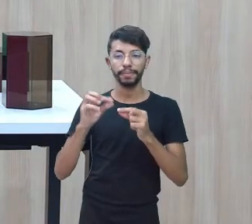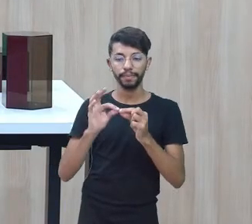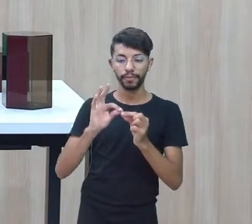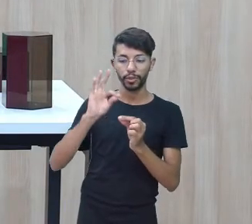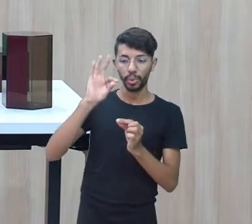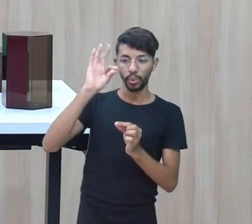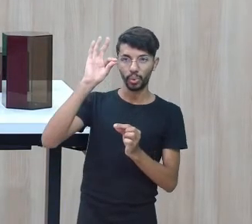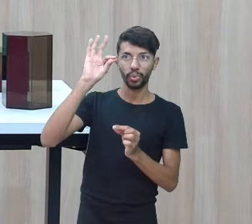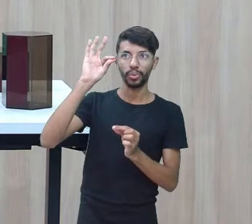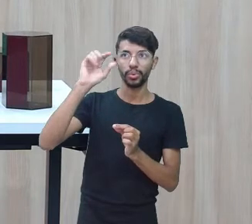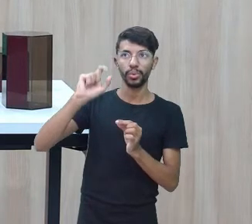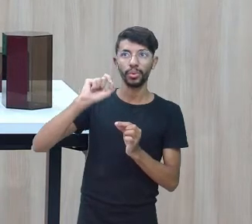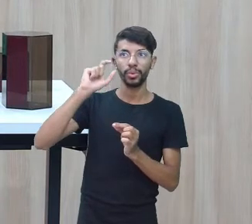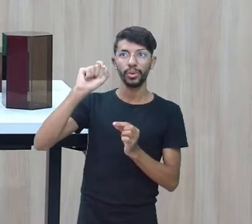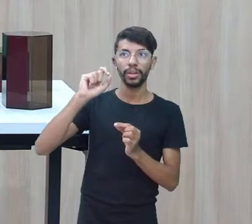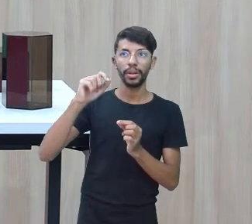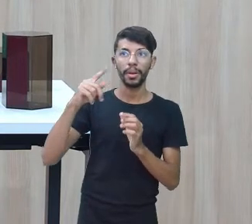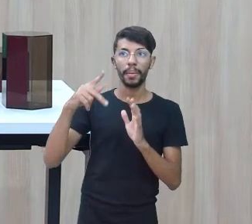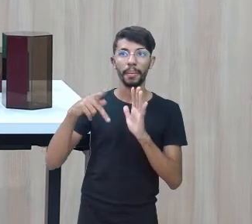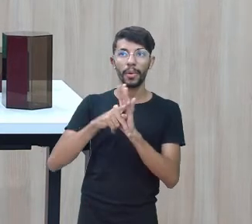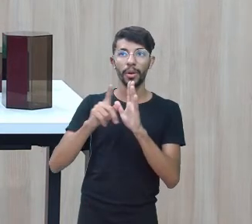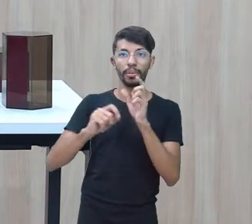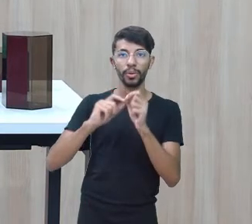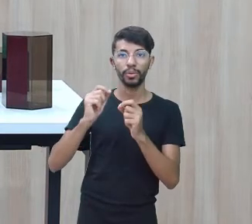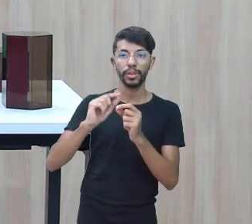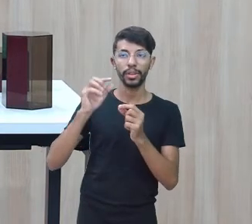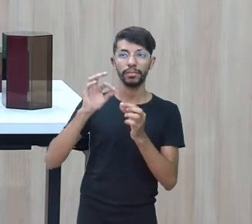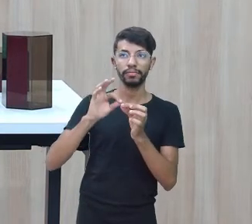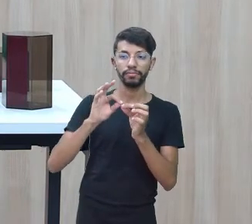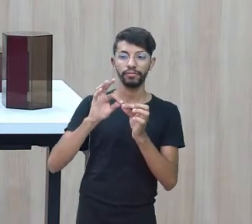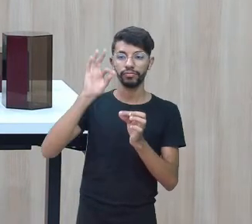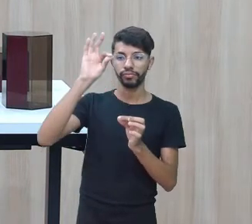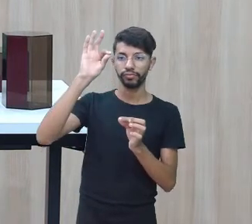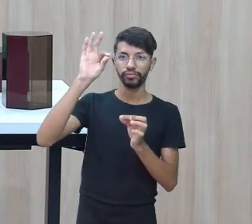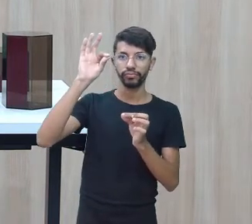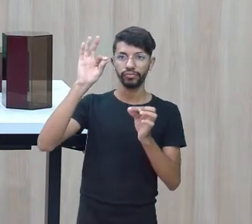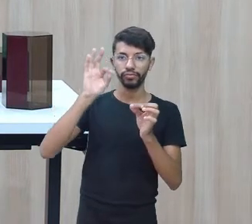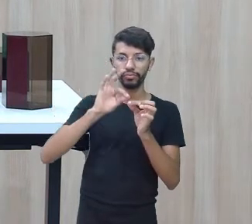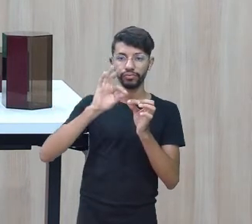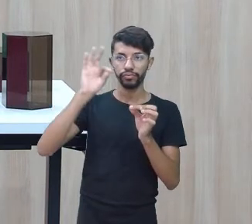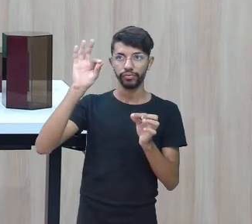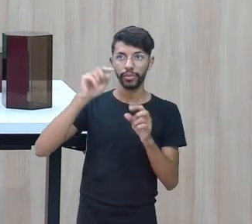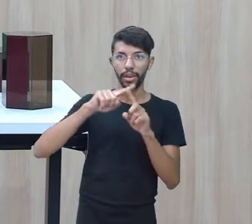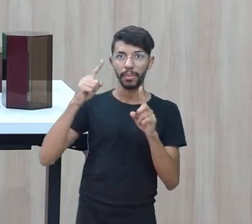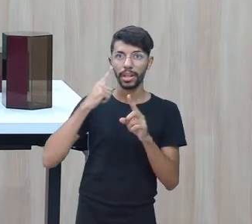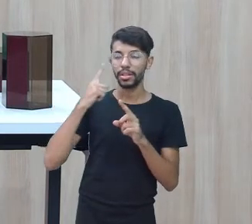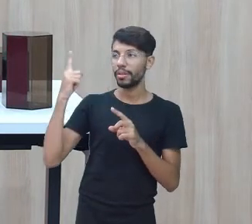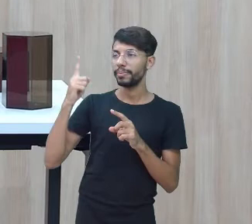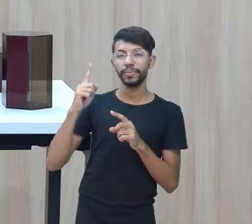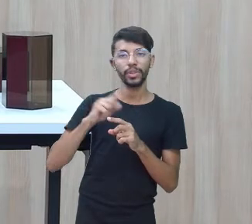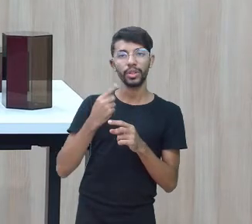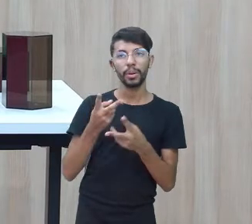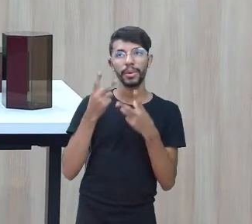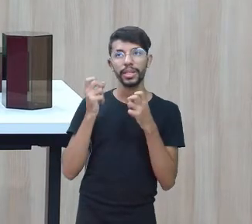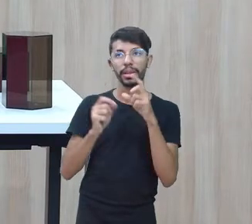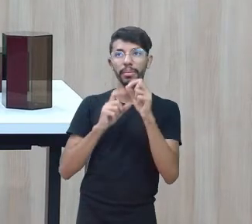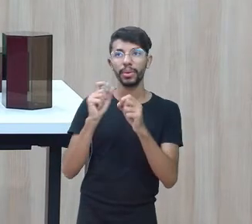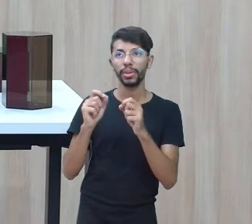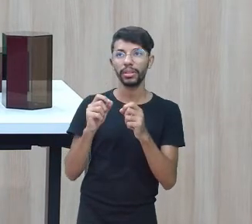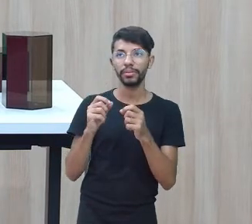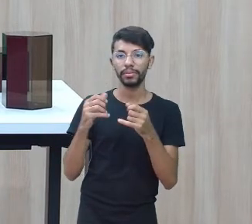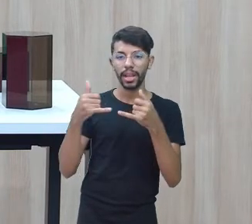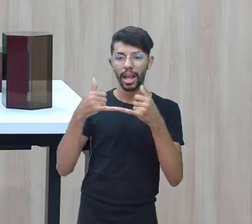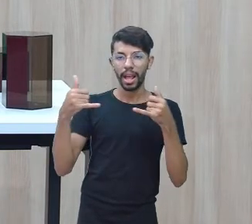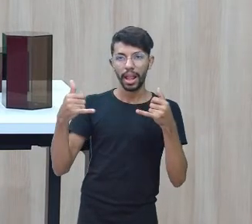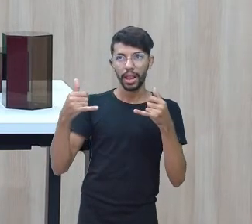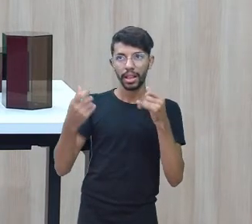do prisma sendo do topo até a nossa horizontal, né? Só que nesse caso, a gente percebe que a linha